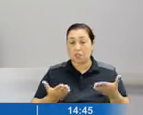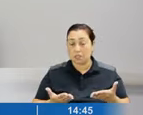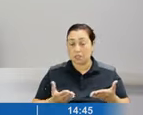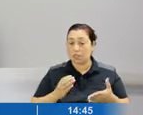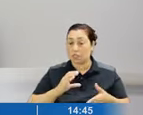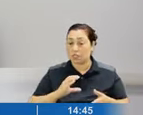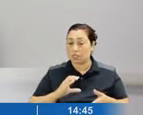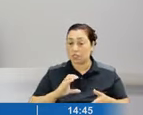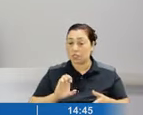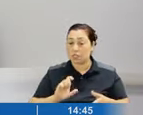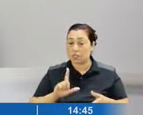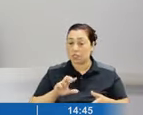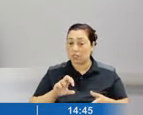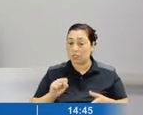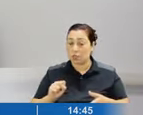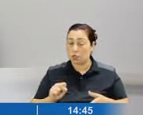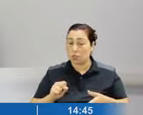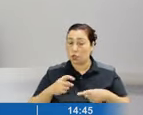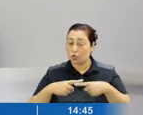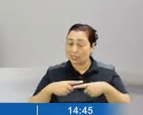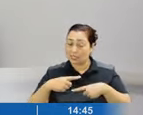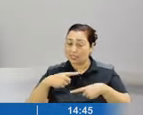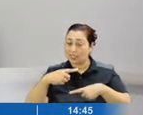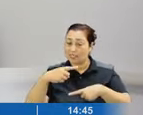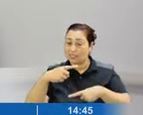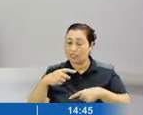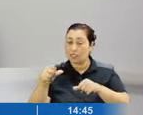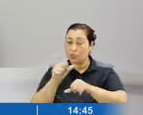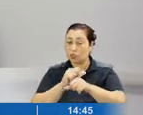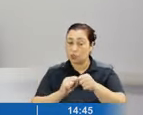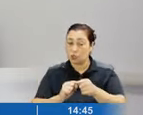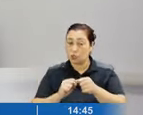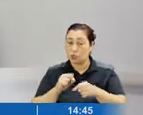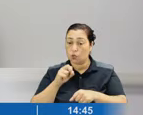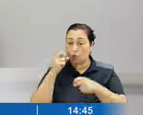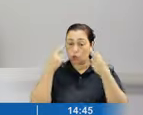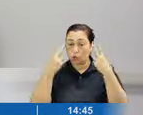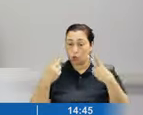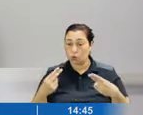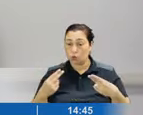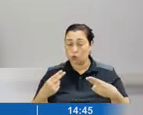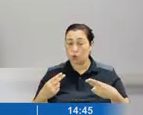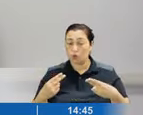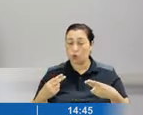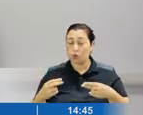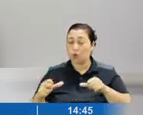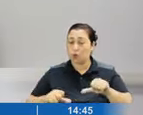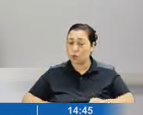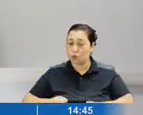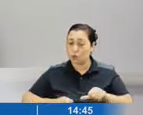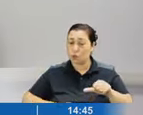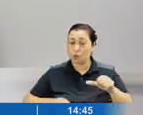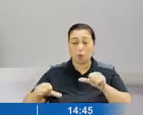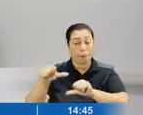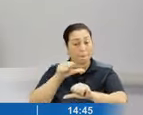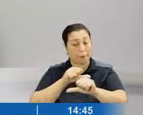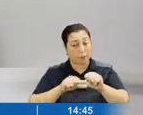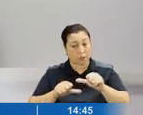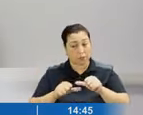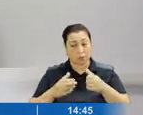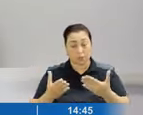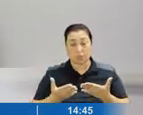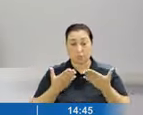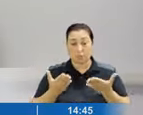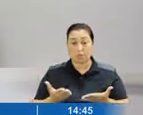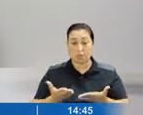que deveria crescer e deveria se transformar numa célula normal, ela sofre uma alteração, uma degeneração, e aí então